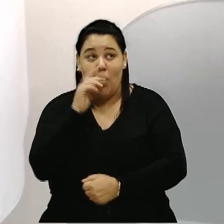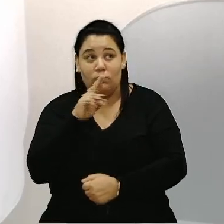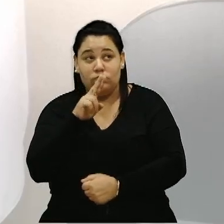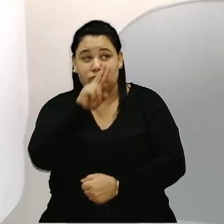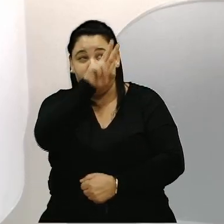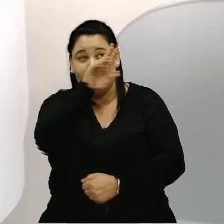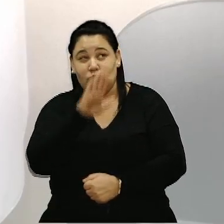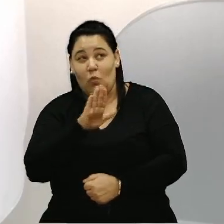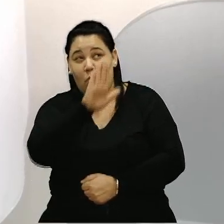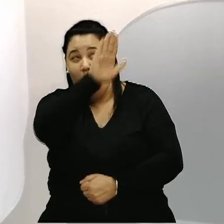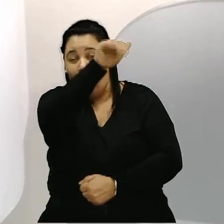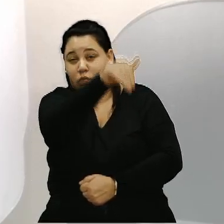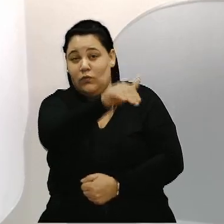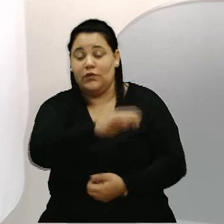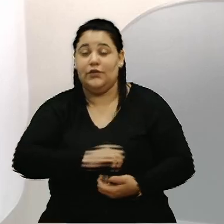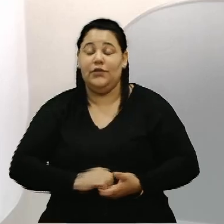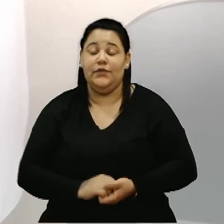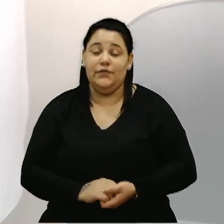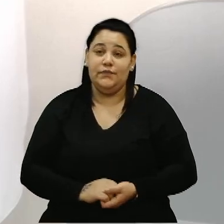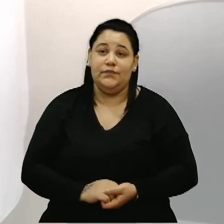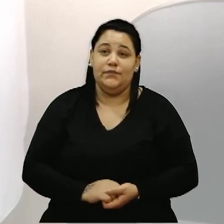Olhe para cima do morro.